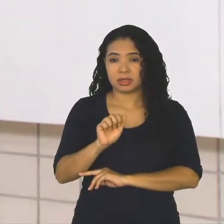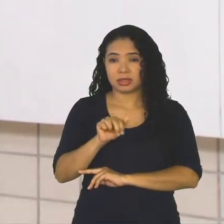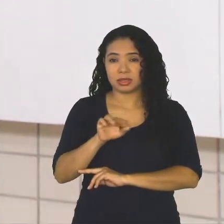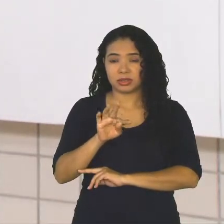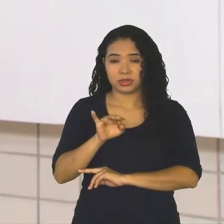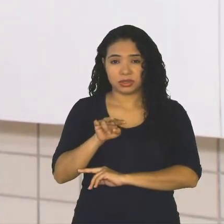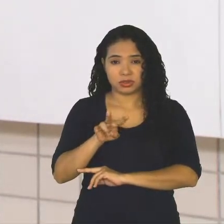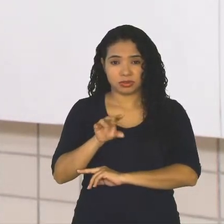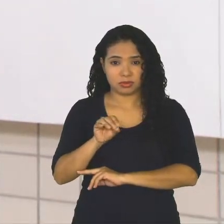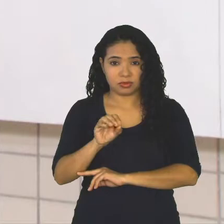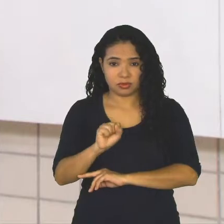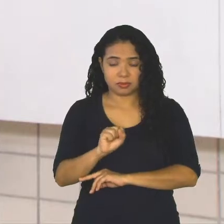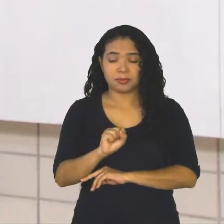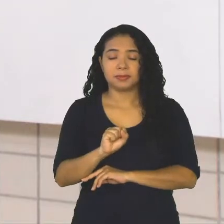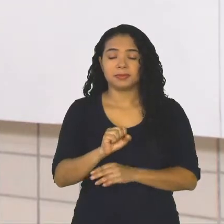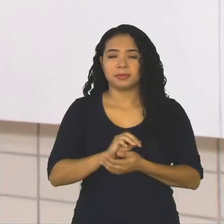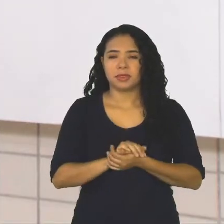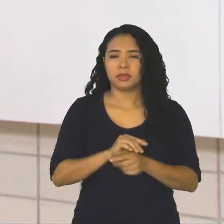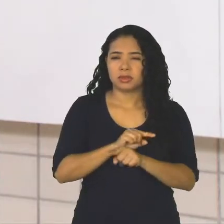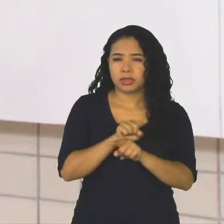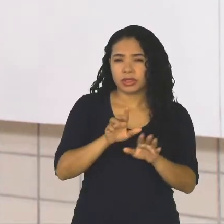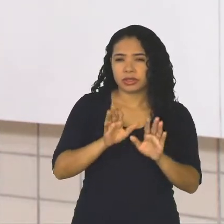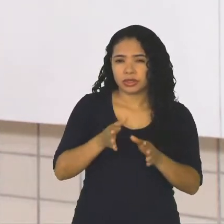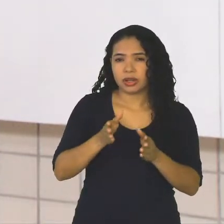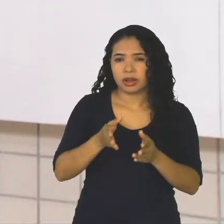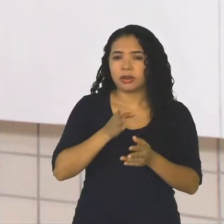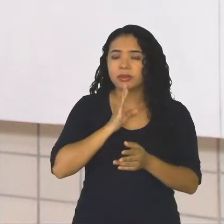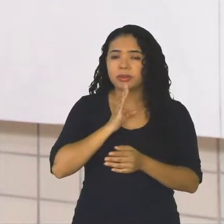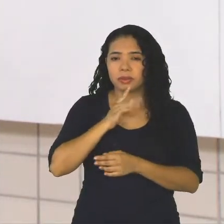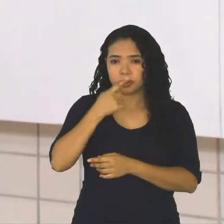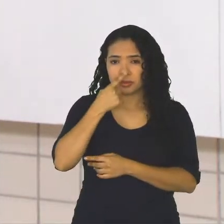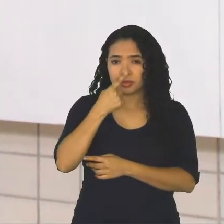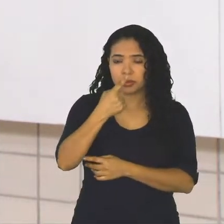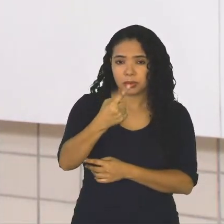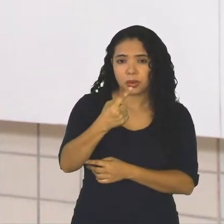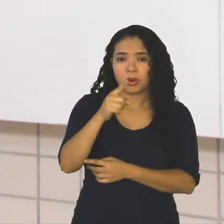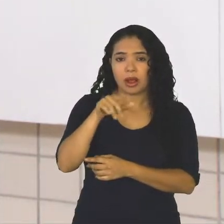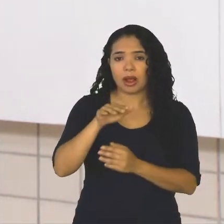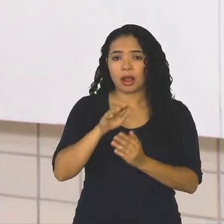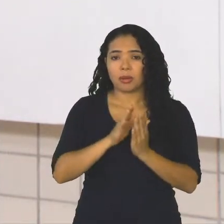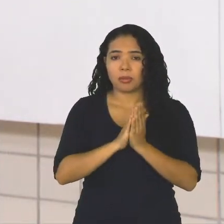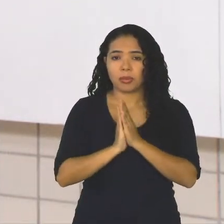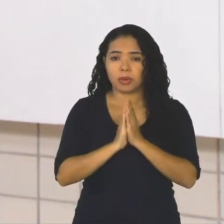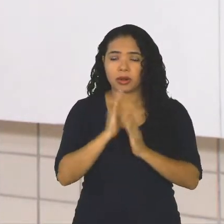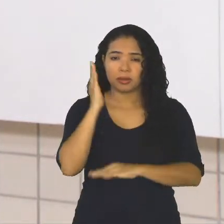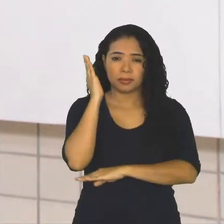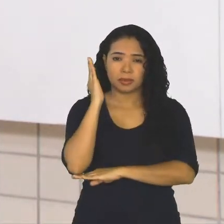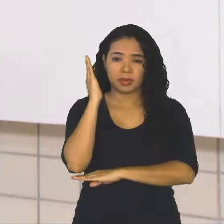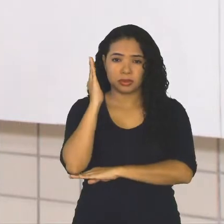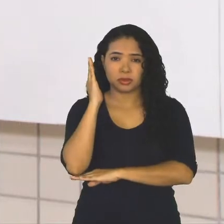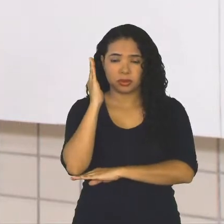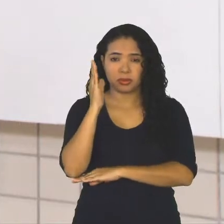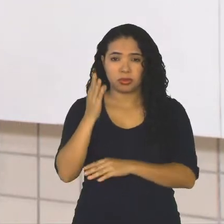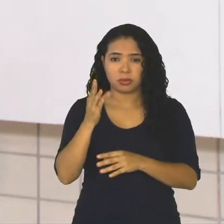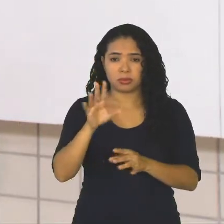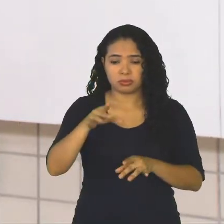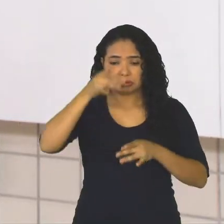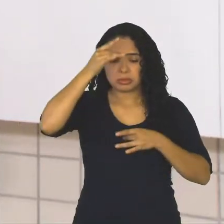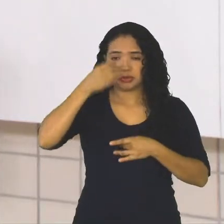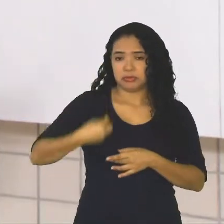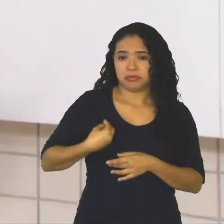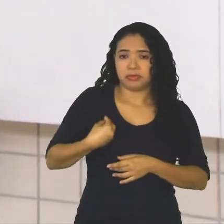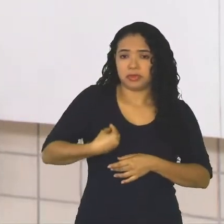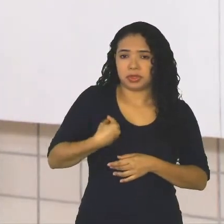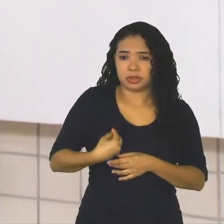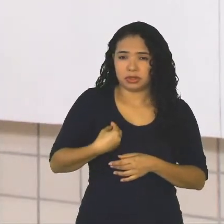mais conhecidos da literatura infantil, né? A história do boneco de madeira, que ganha vida, escrita